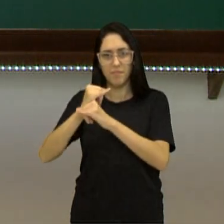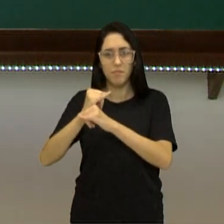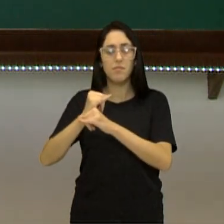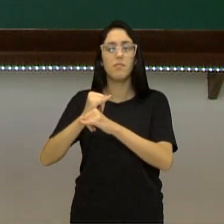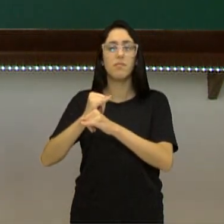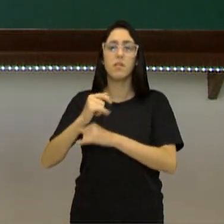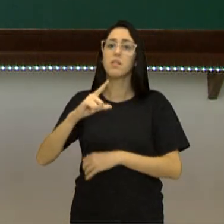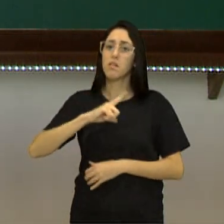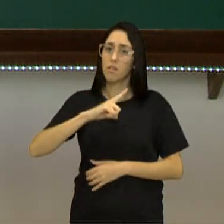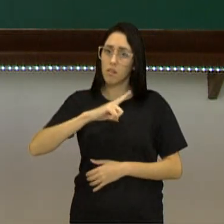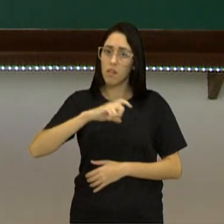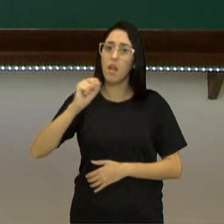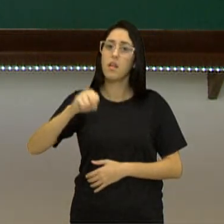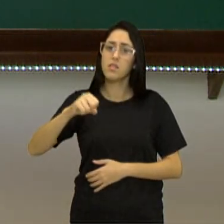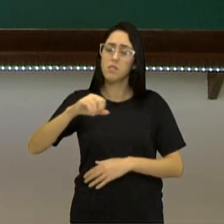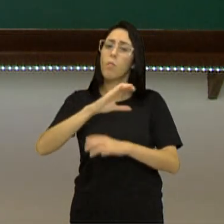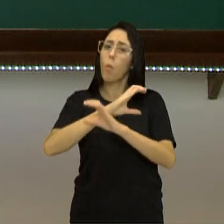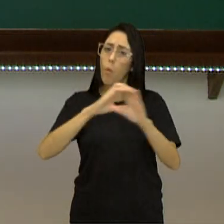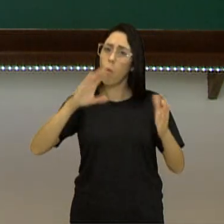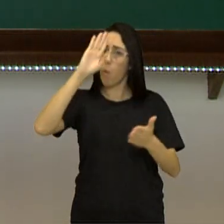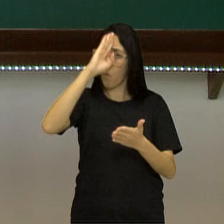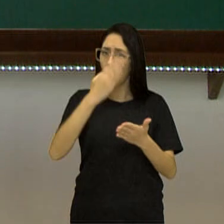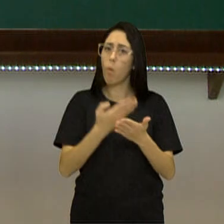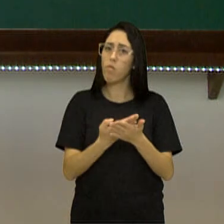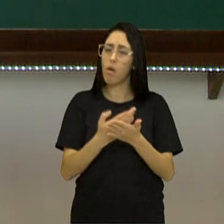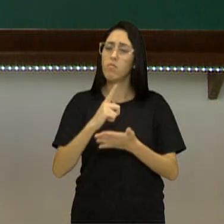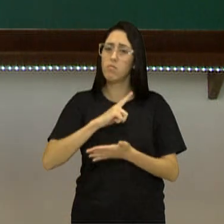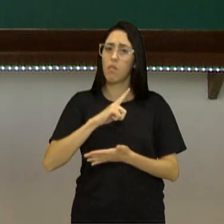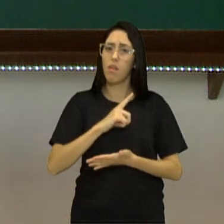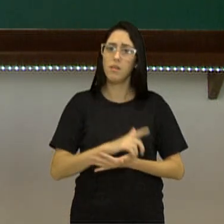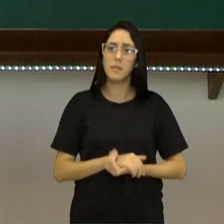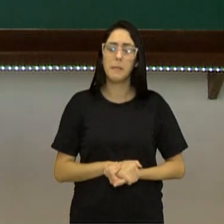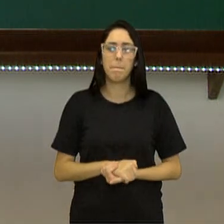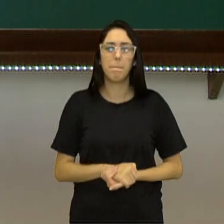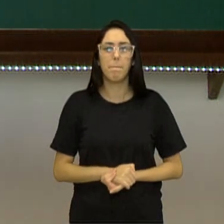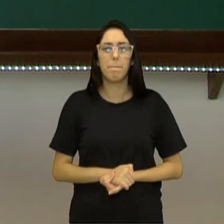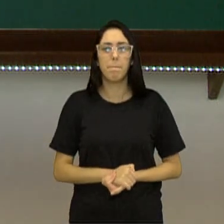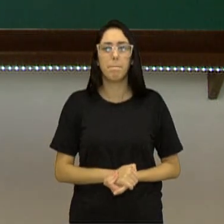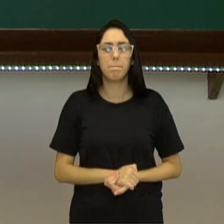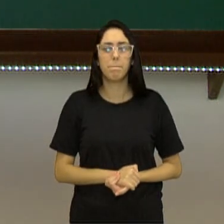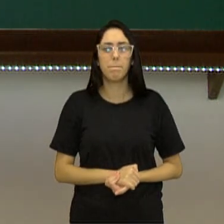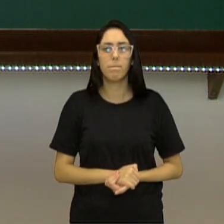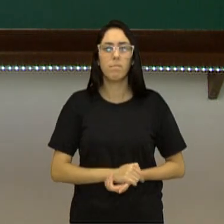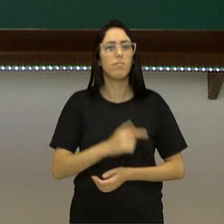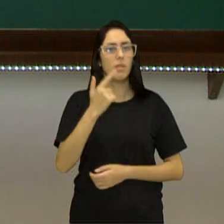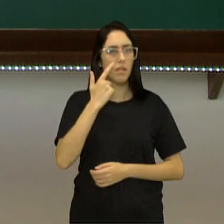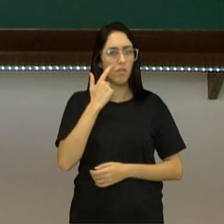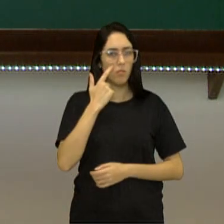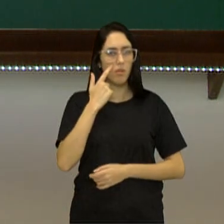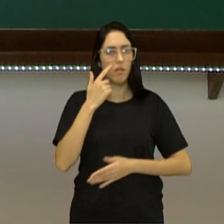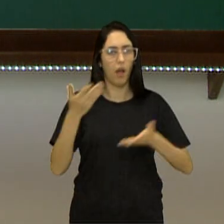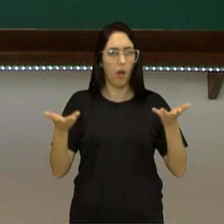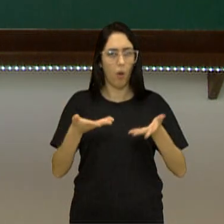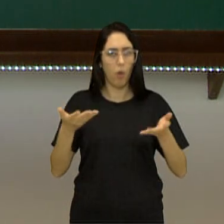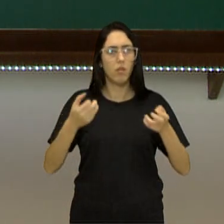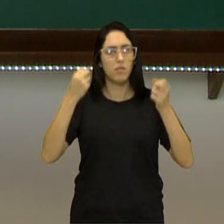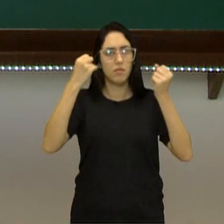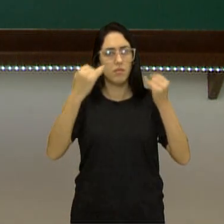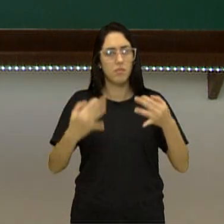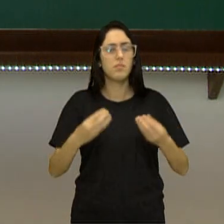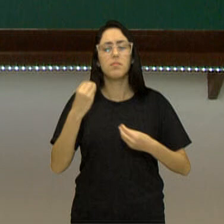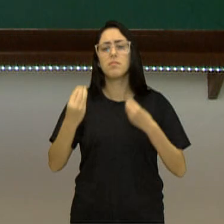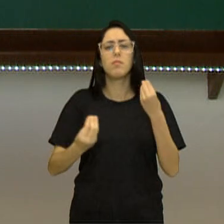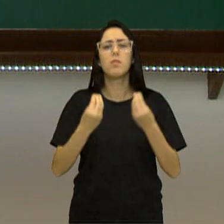são, sim, confiáveis e têm compromisso com a verdade. Vamos verificar agora um pouquinho de como